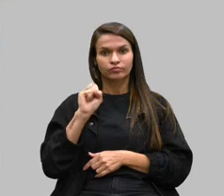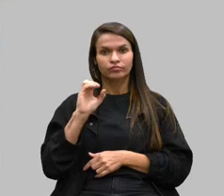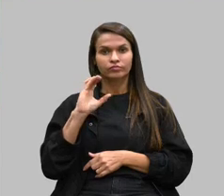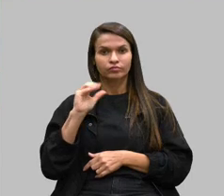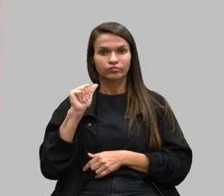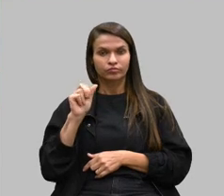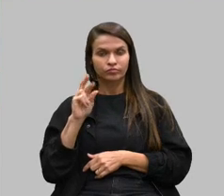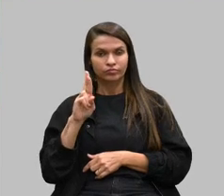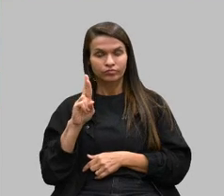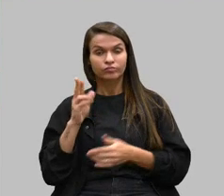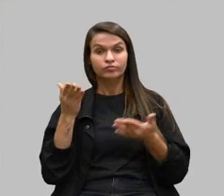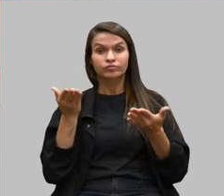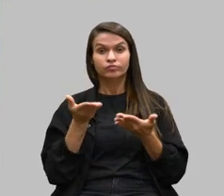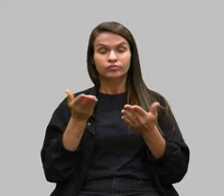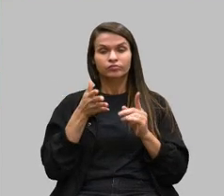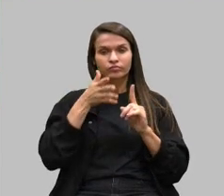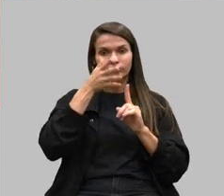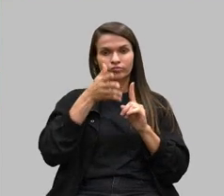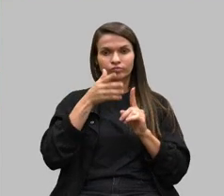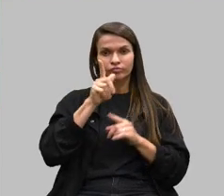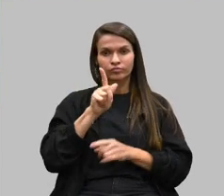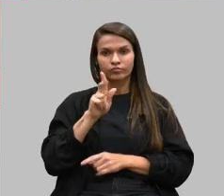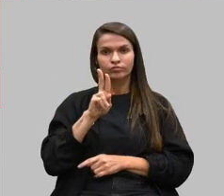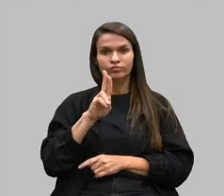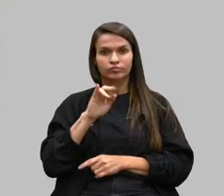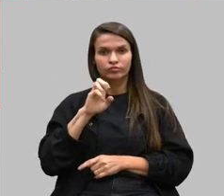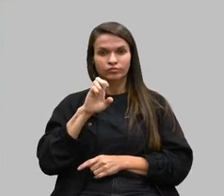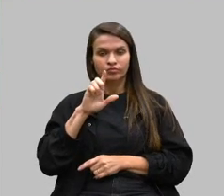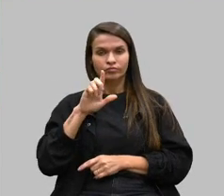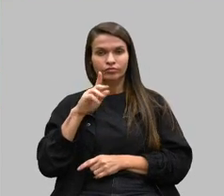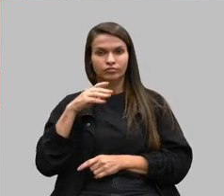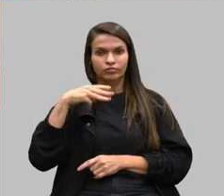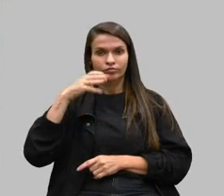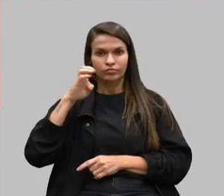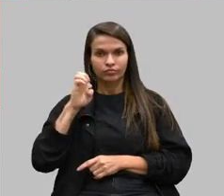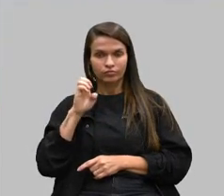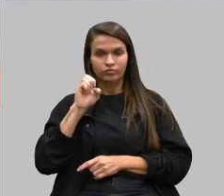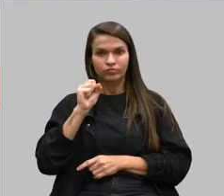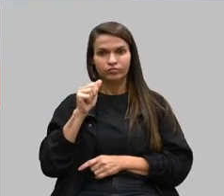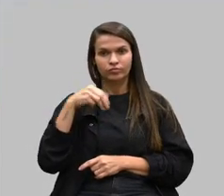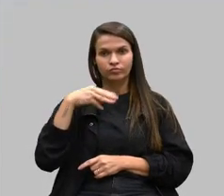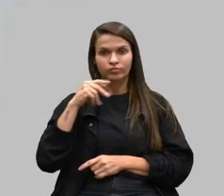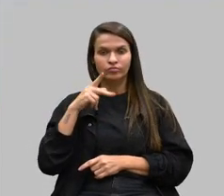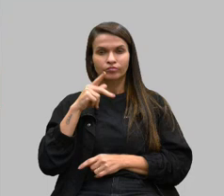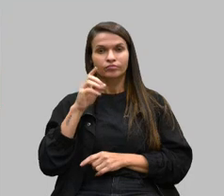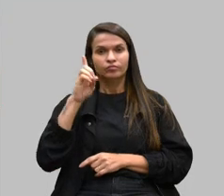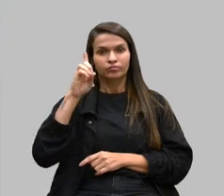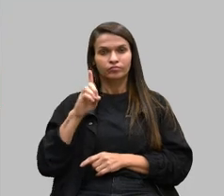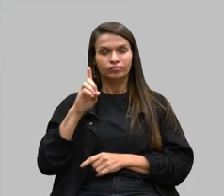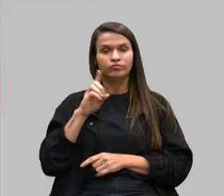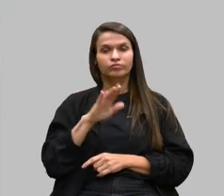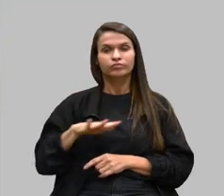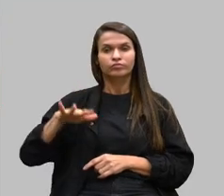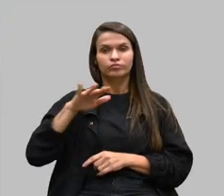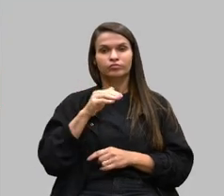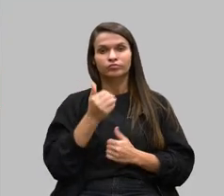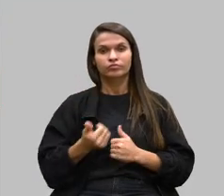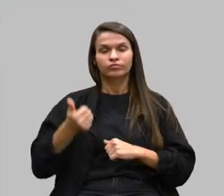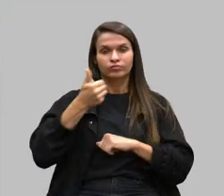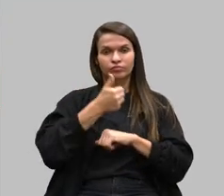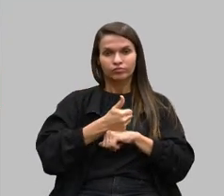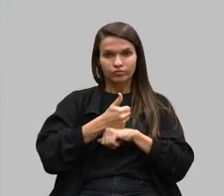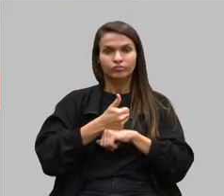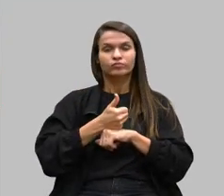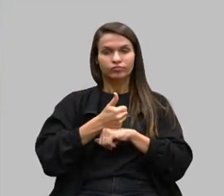ouviremos agora Guil Rod da Rocha Sampaio diretor substituto da Agência Nacional